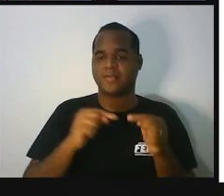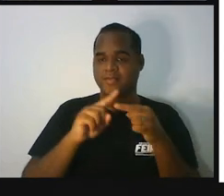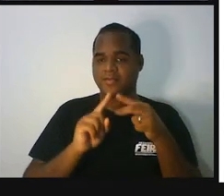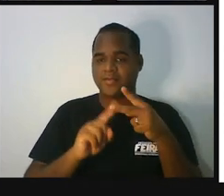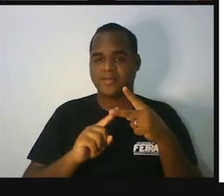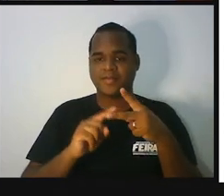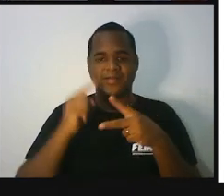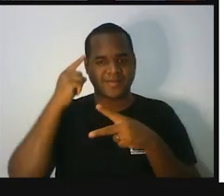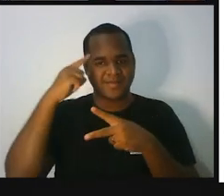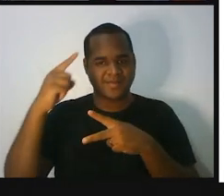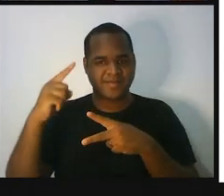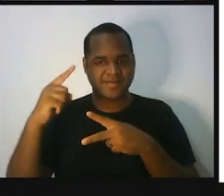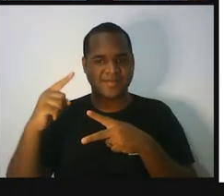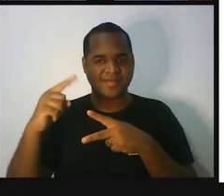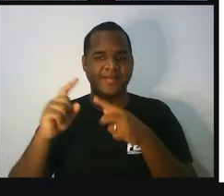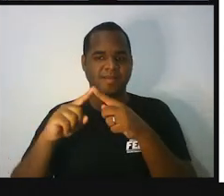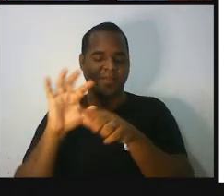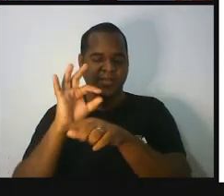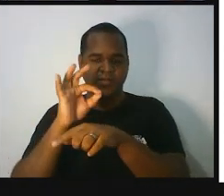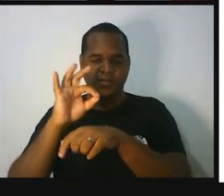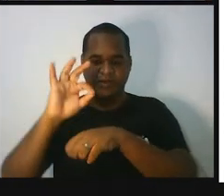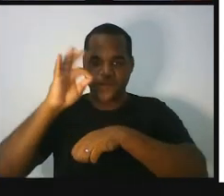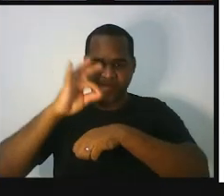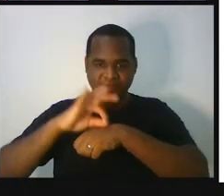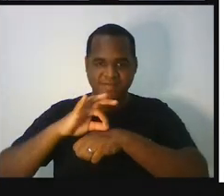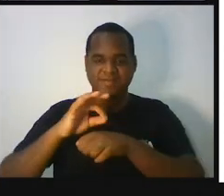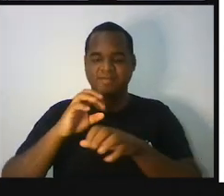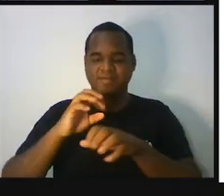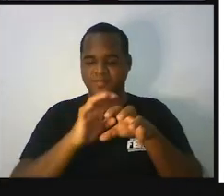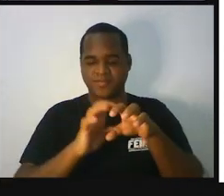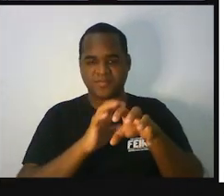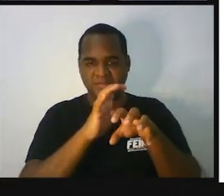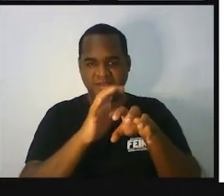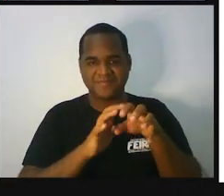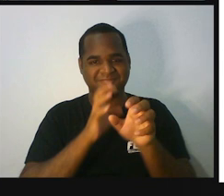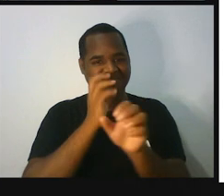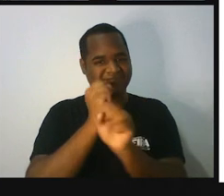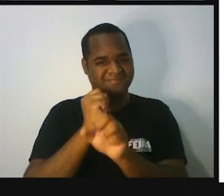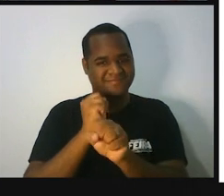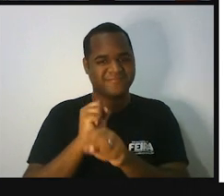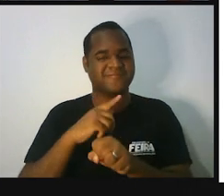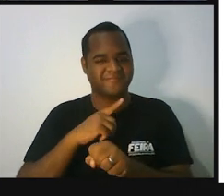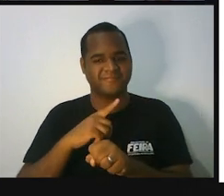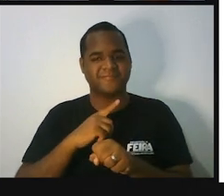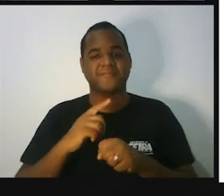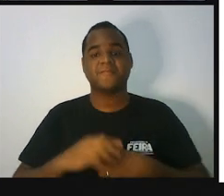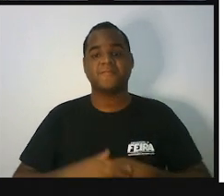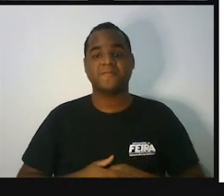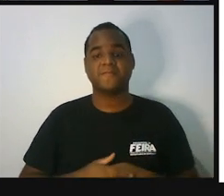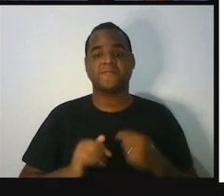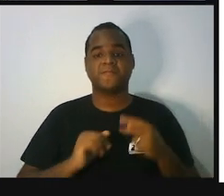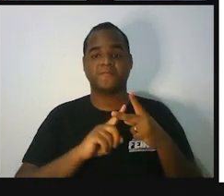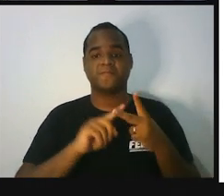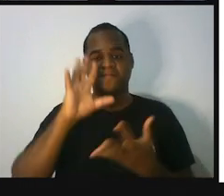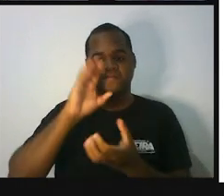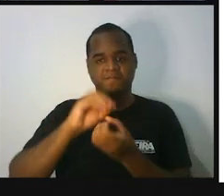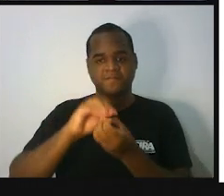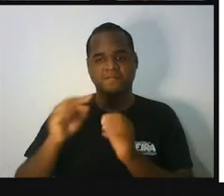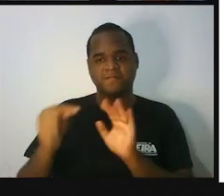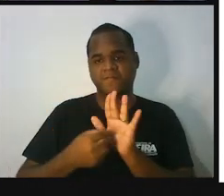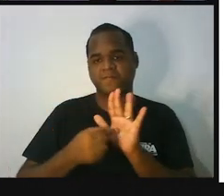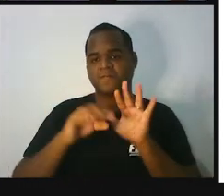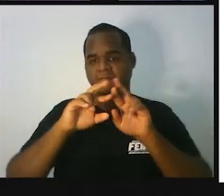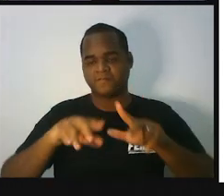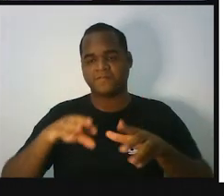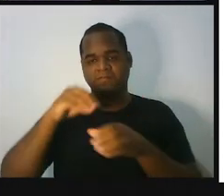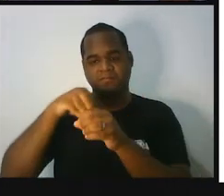abelhas, da geometria, toda a geometria por trás da construção da colmeia, tá? E foi importante a gente determinar a